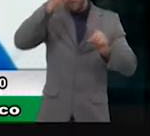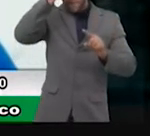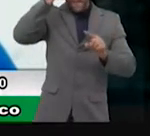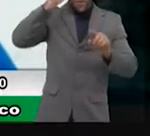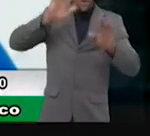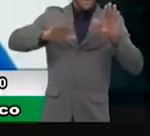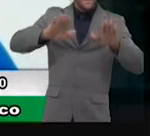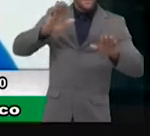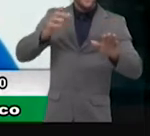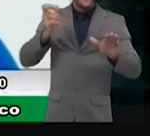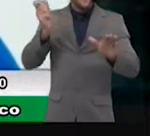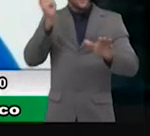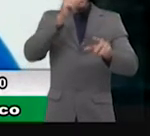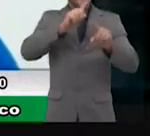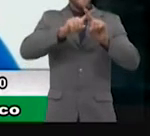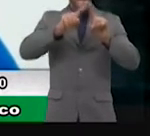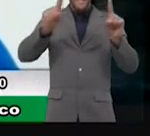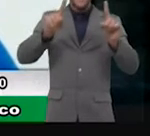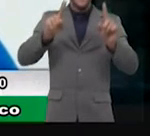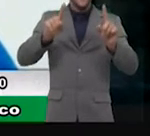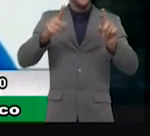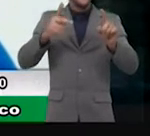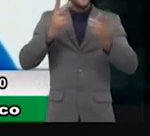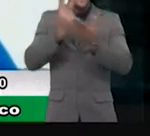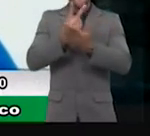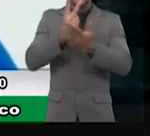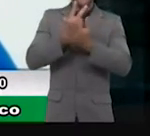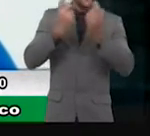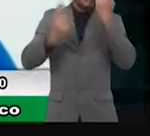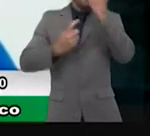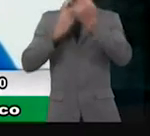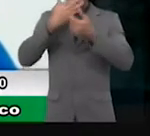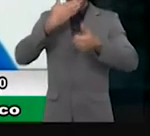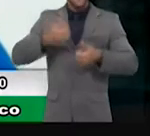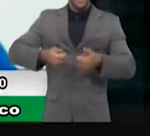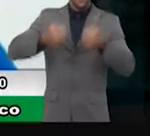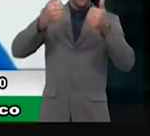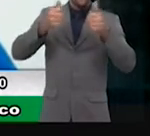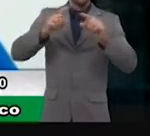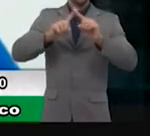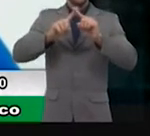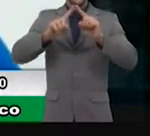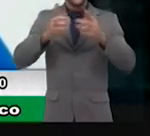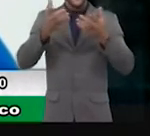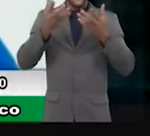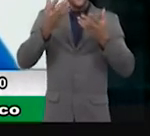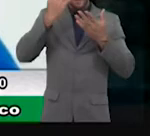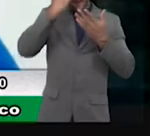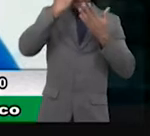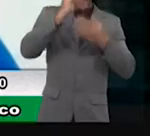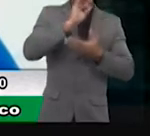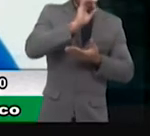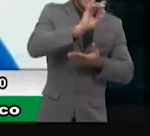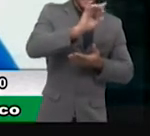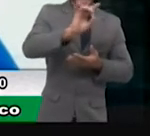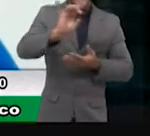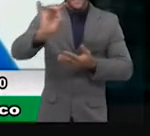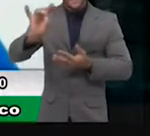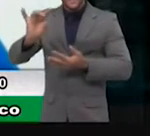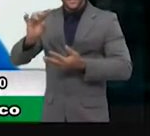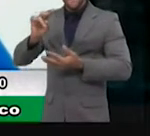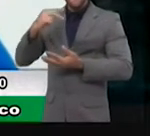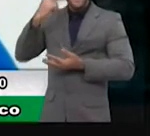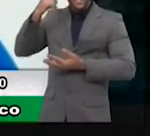de nós. Então, eu quero agradecer a cada um dos colegas, dizer que estou à